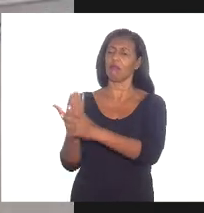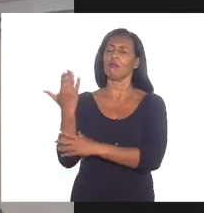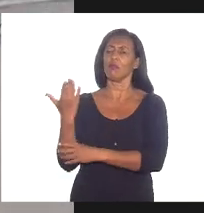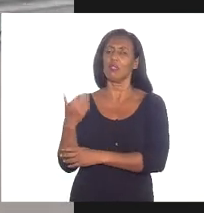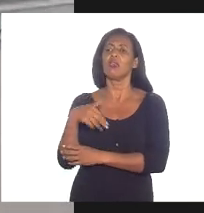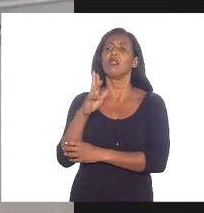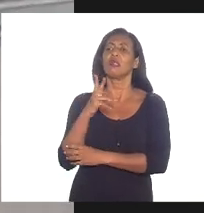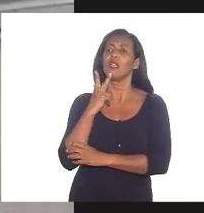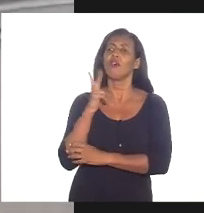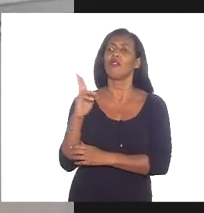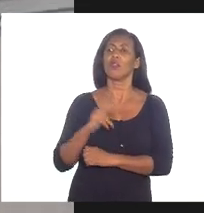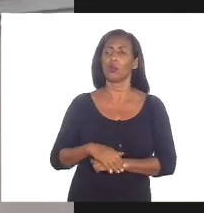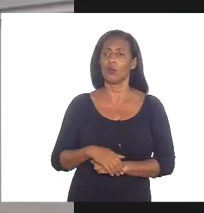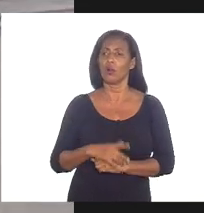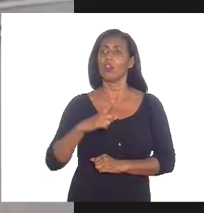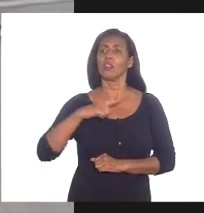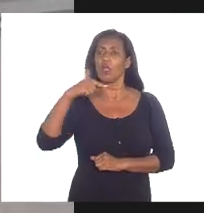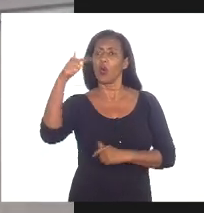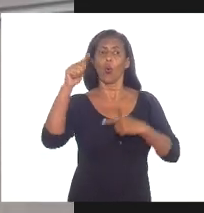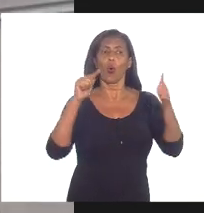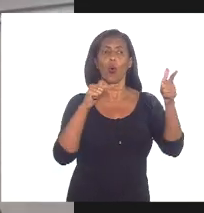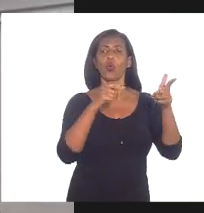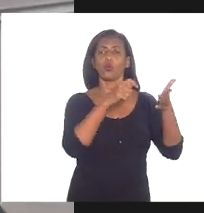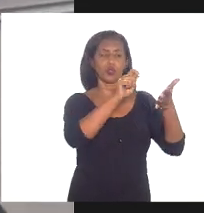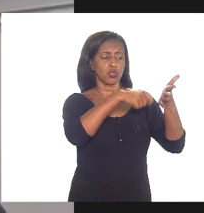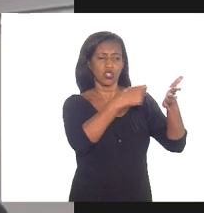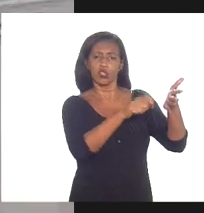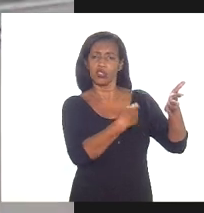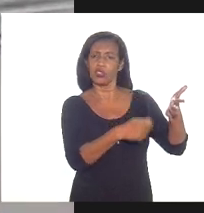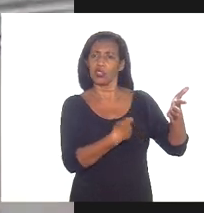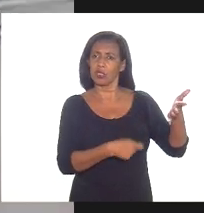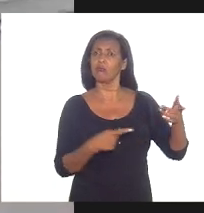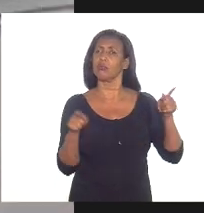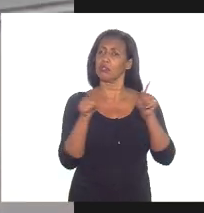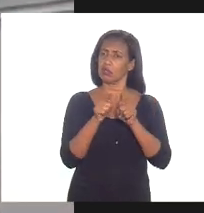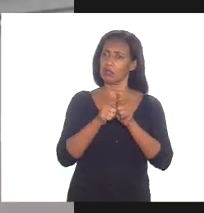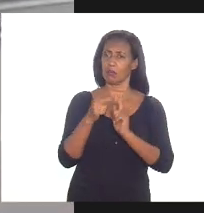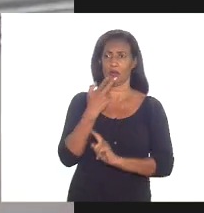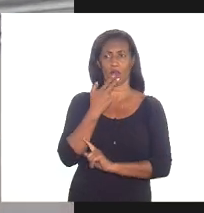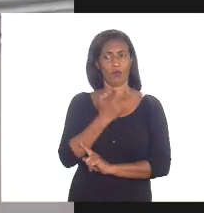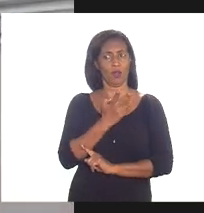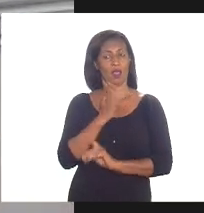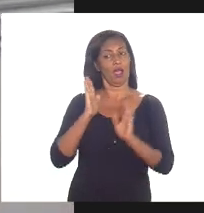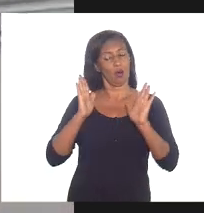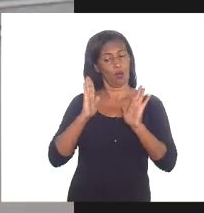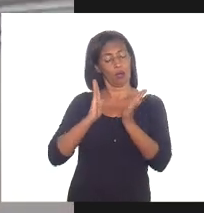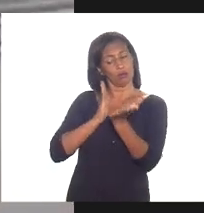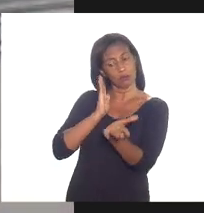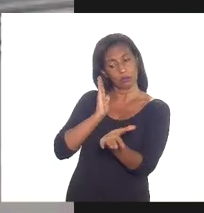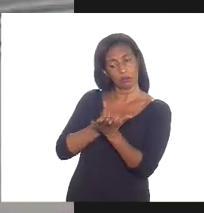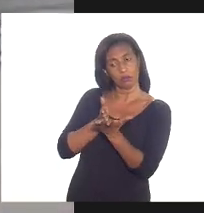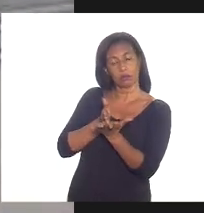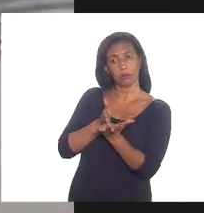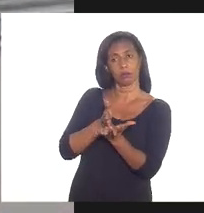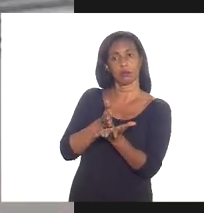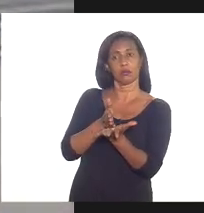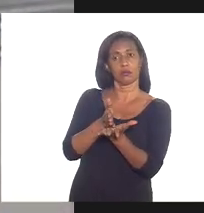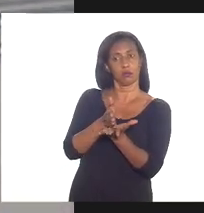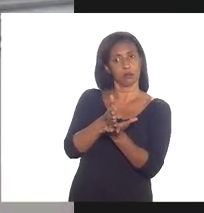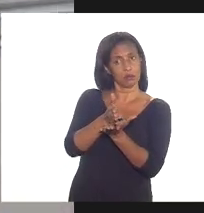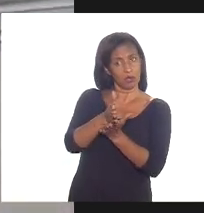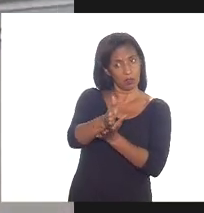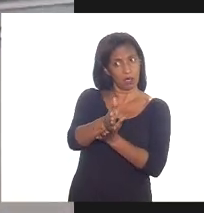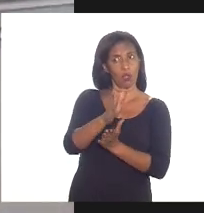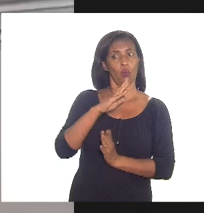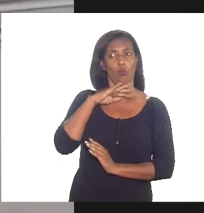gente tem outros inscritos aí que vão falar com relação a isso agora. Estamos indo para um caminho muito